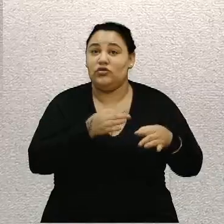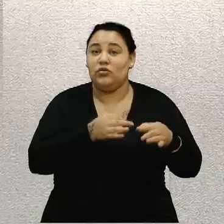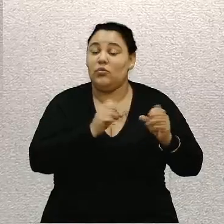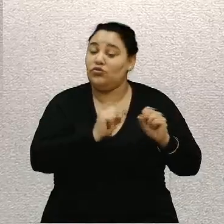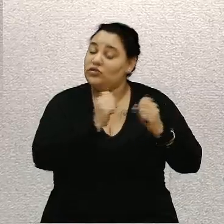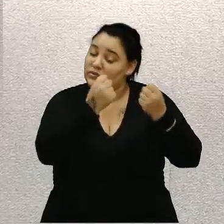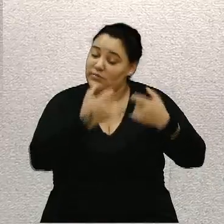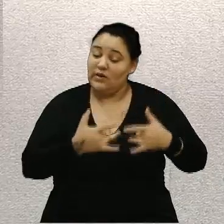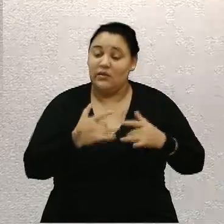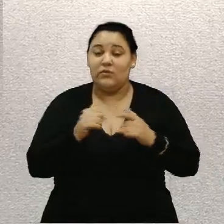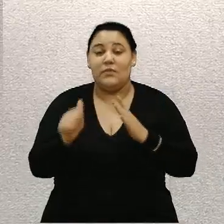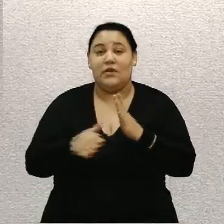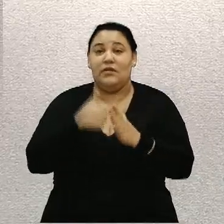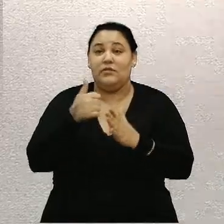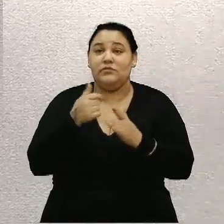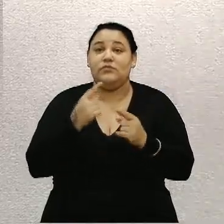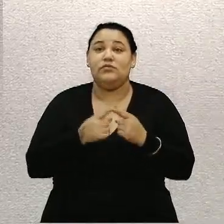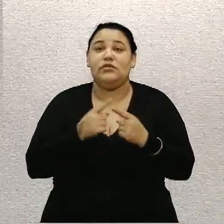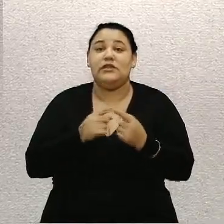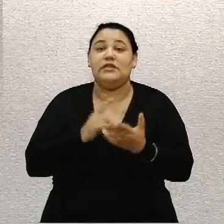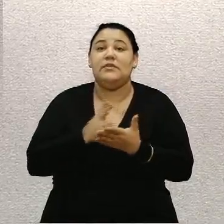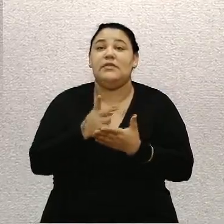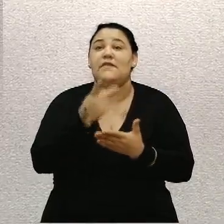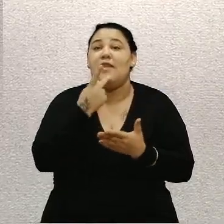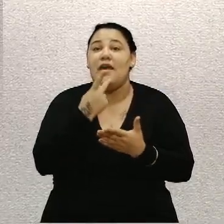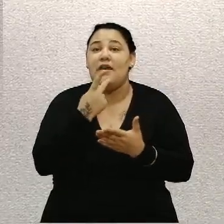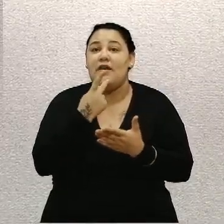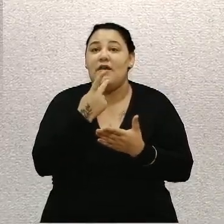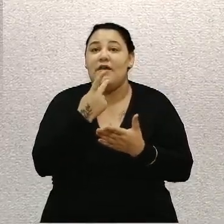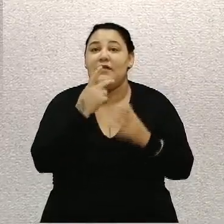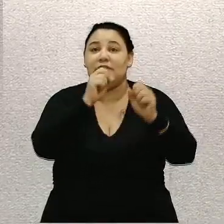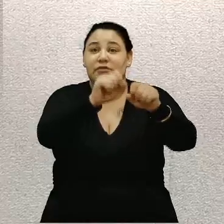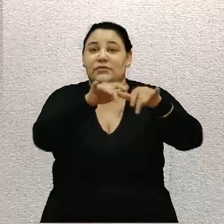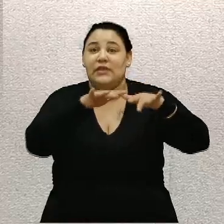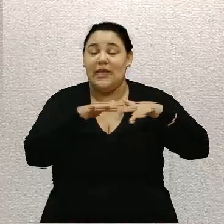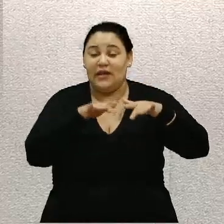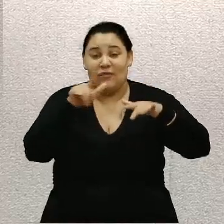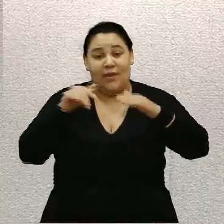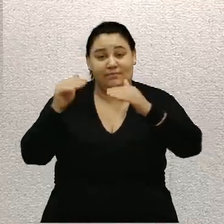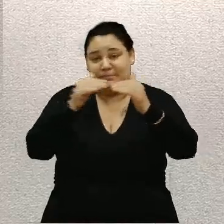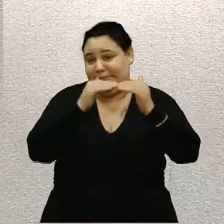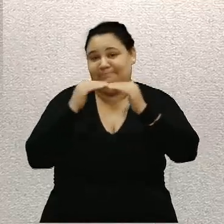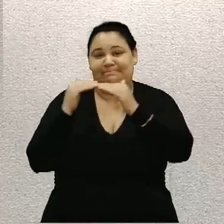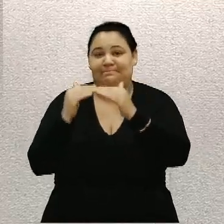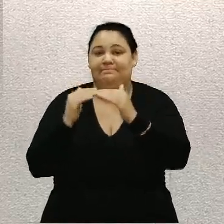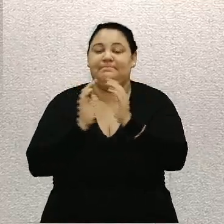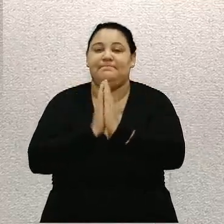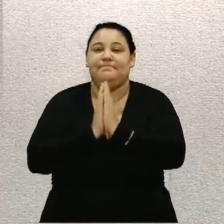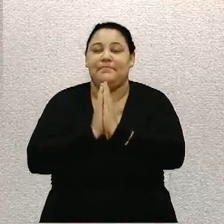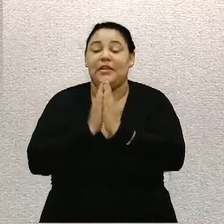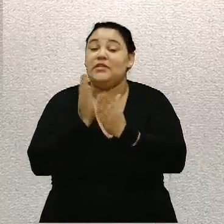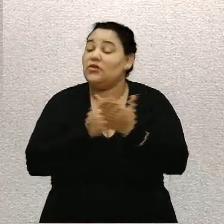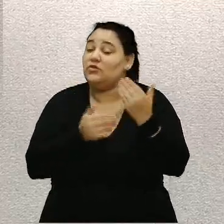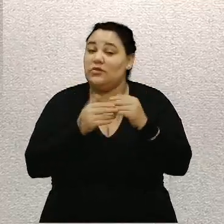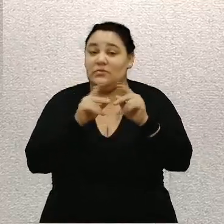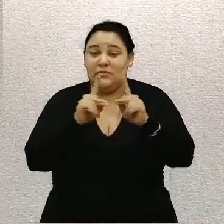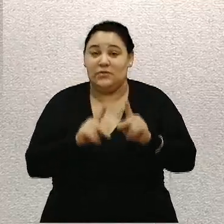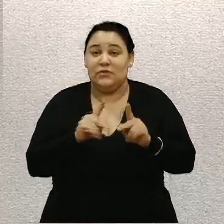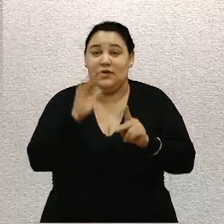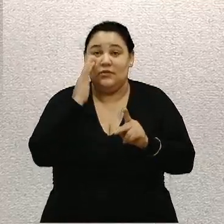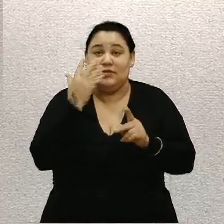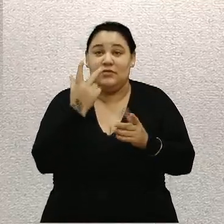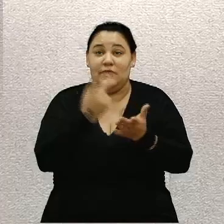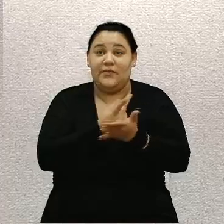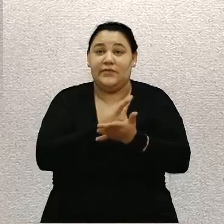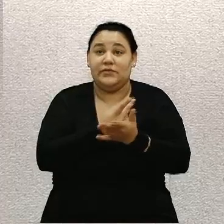melhor, porque sempre disseram aqui que o plenário era soberano. Então, assim, se todo mundo aqui ocorreu em erro,